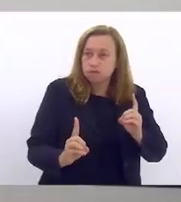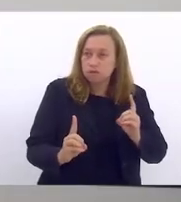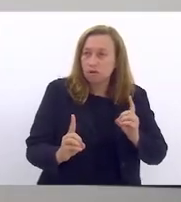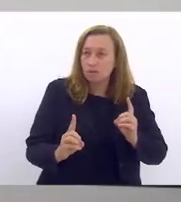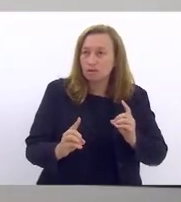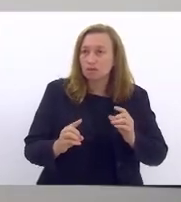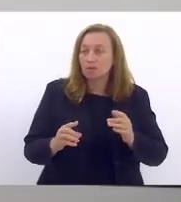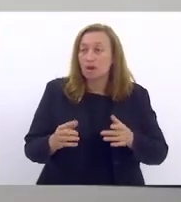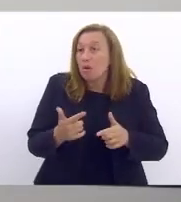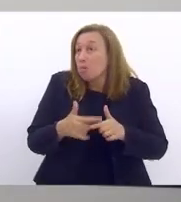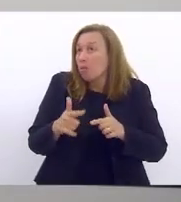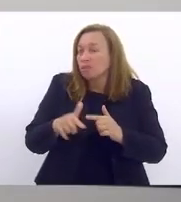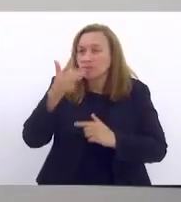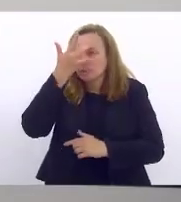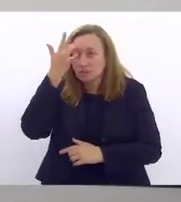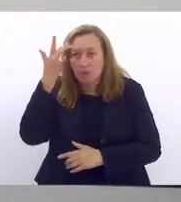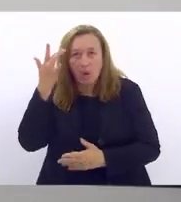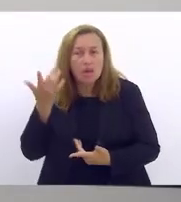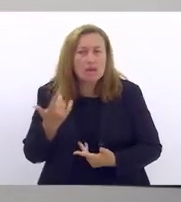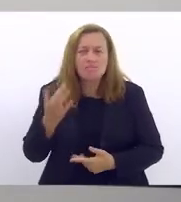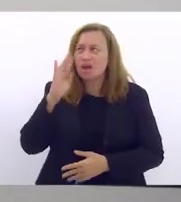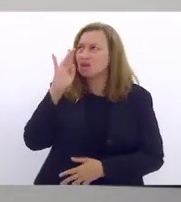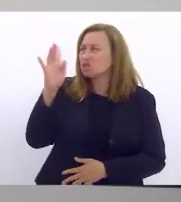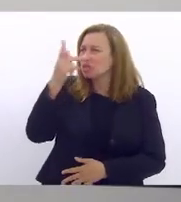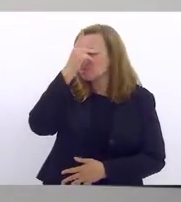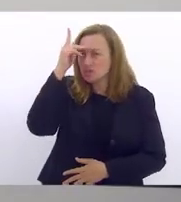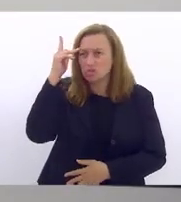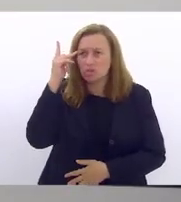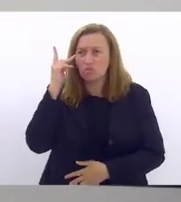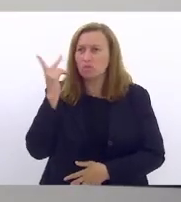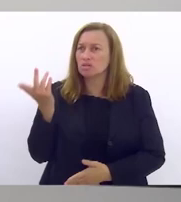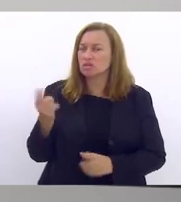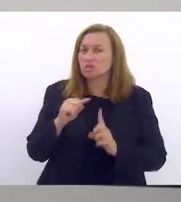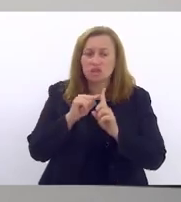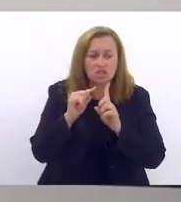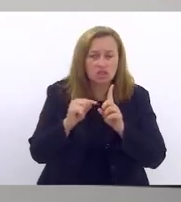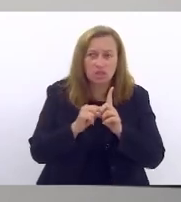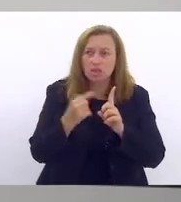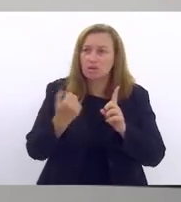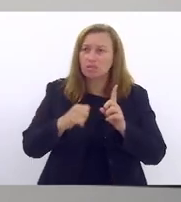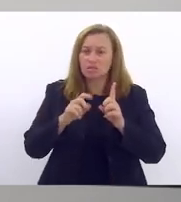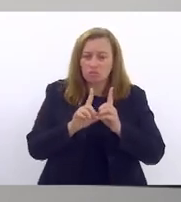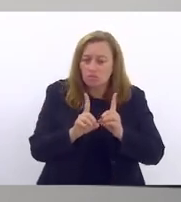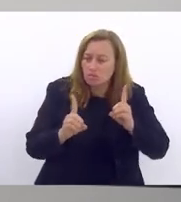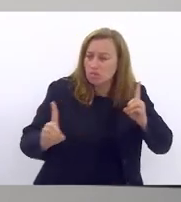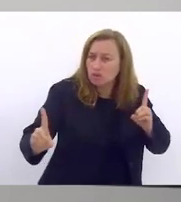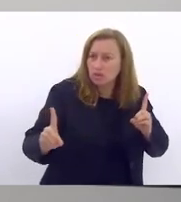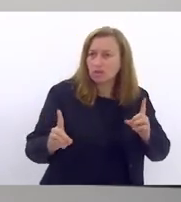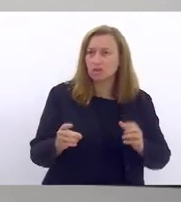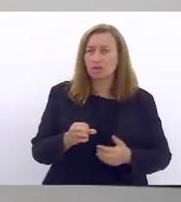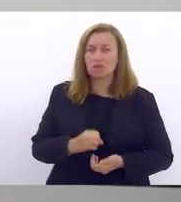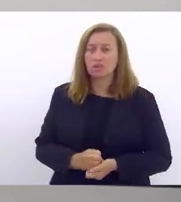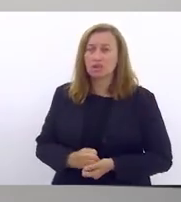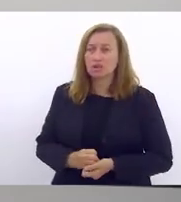gestantes que tiveram que se isolar dos seus parentes. Se tinham rodas de gestante para frequentar,